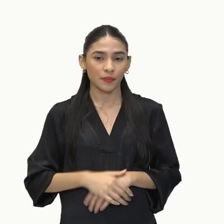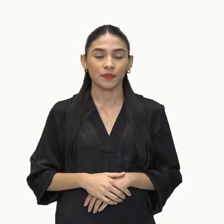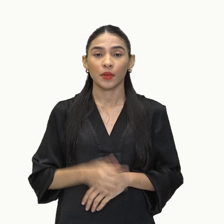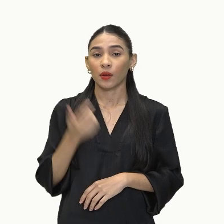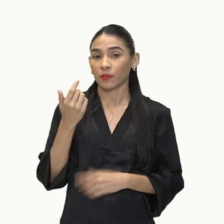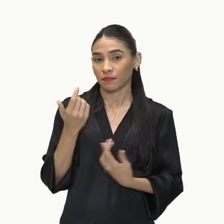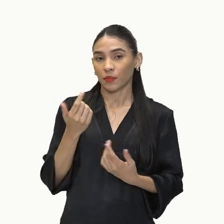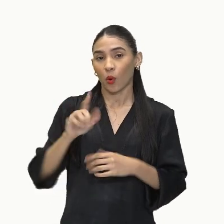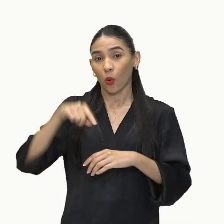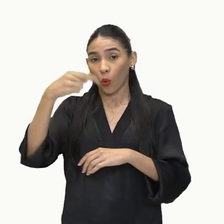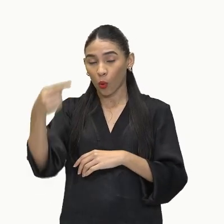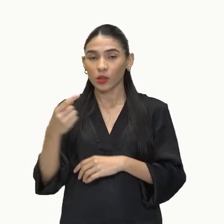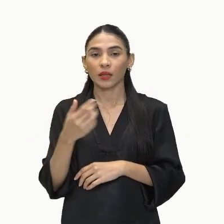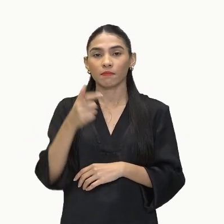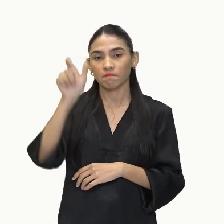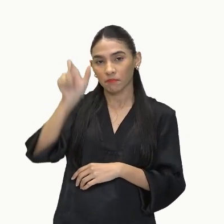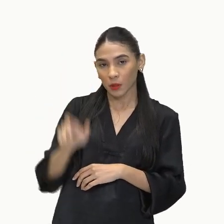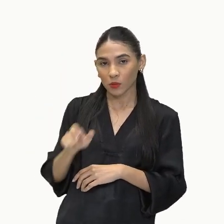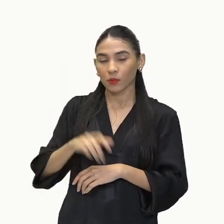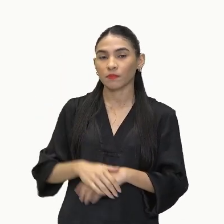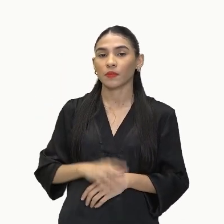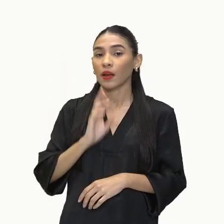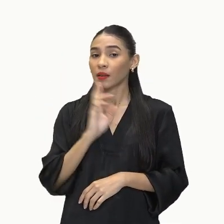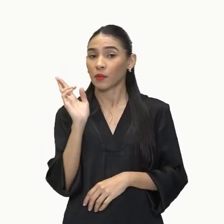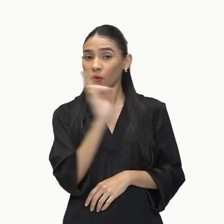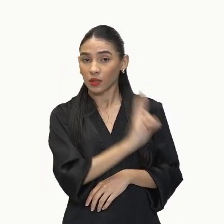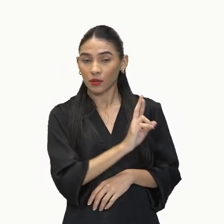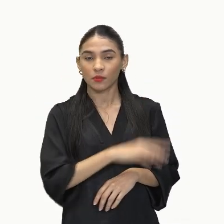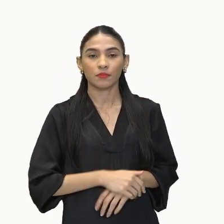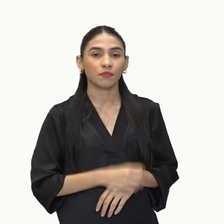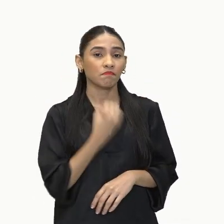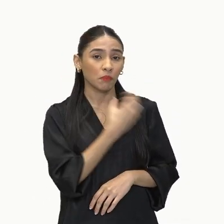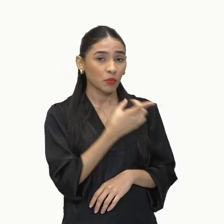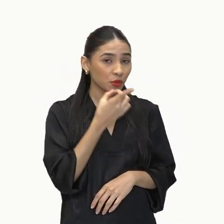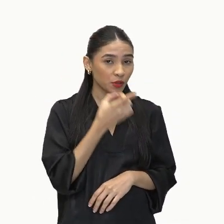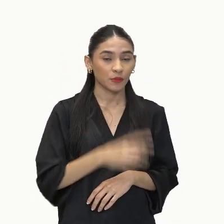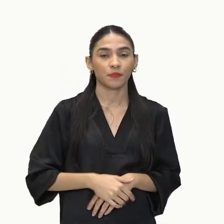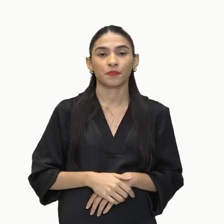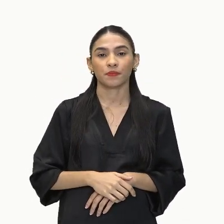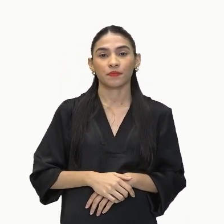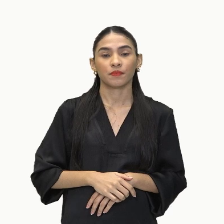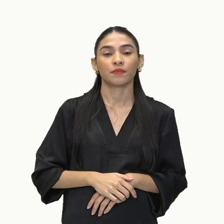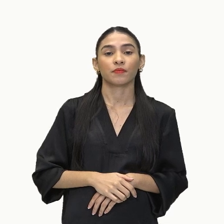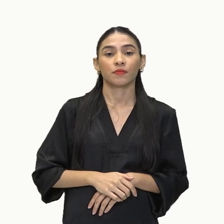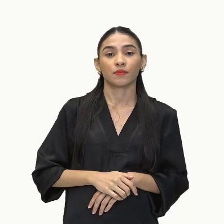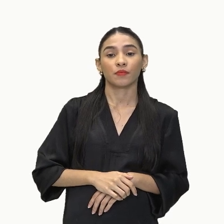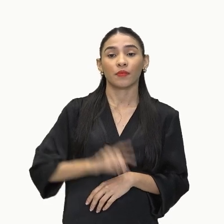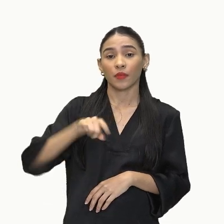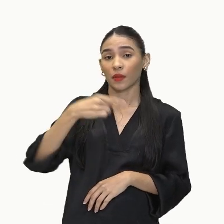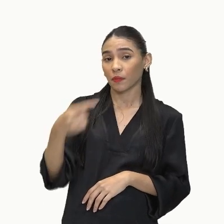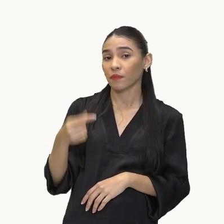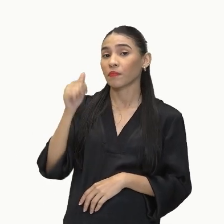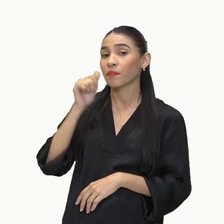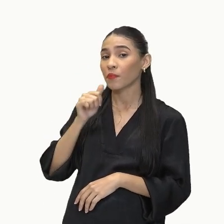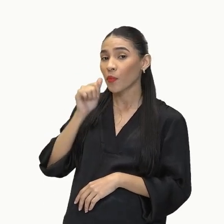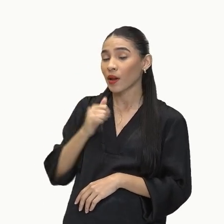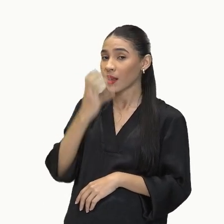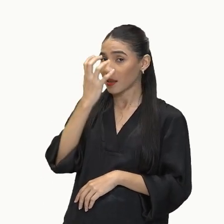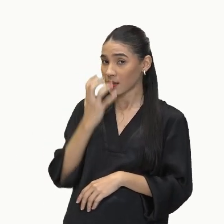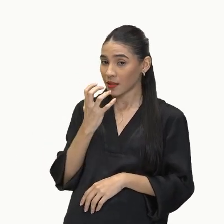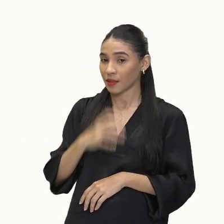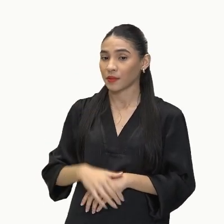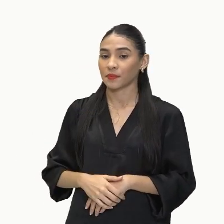uma pessoa, o homem sério, respondeu também, bom dia. Aí a mulher